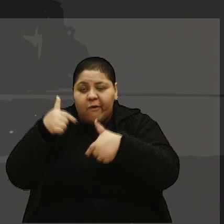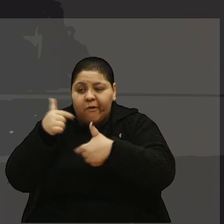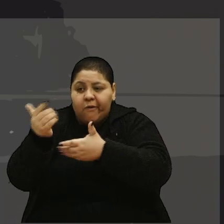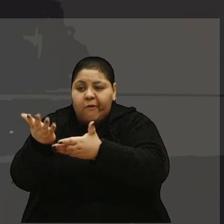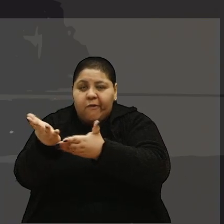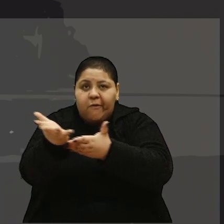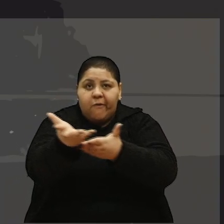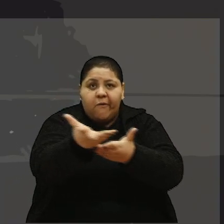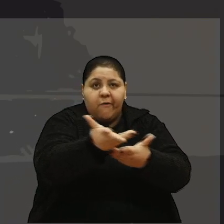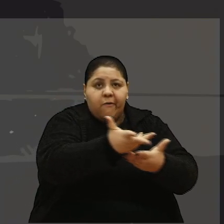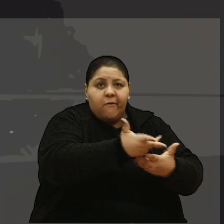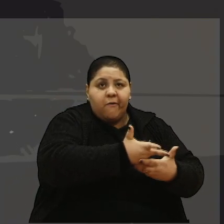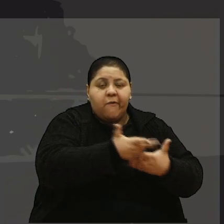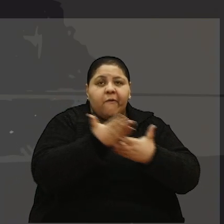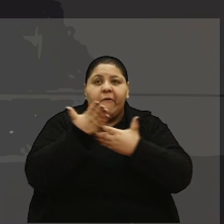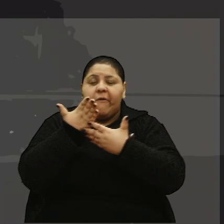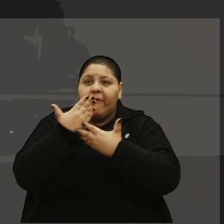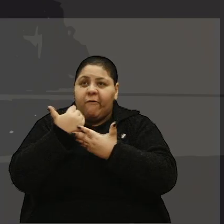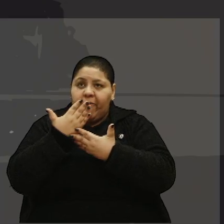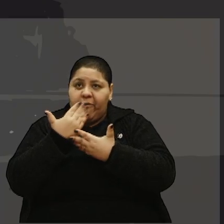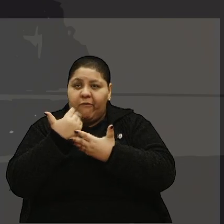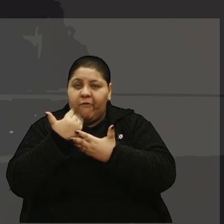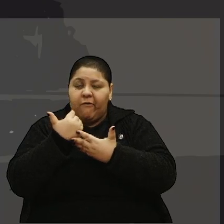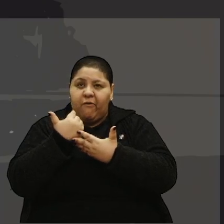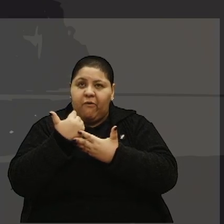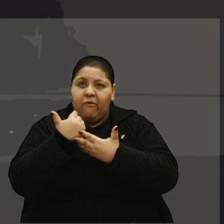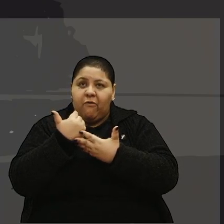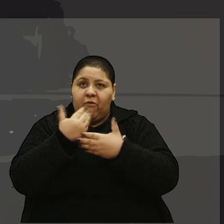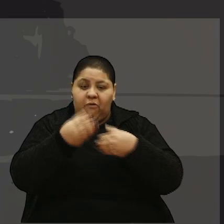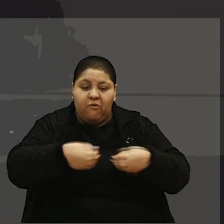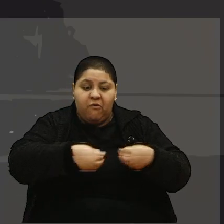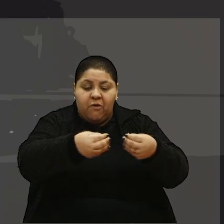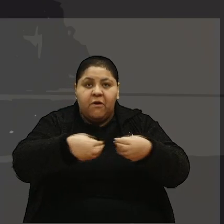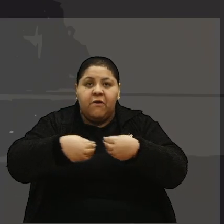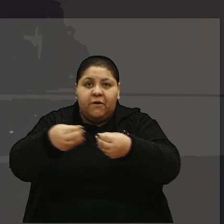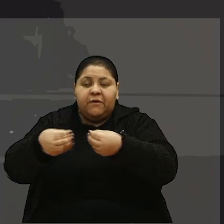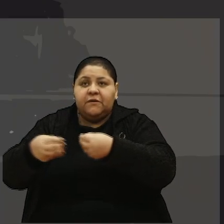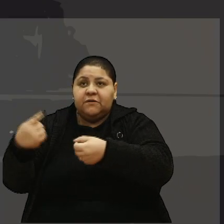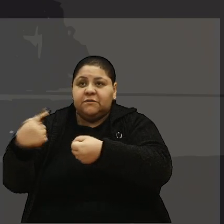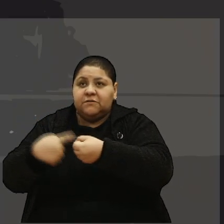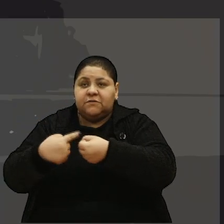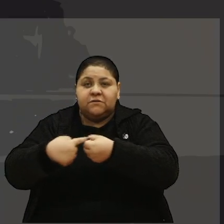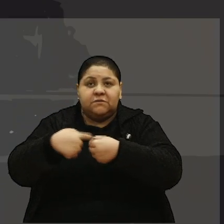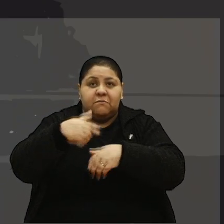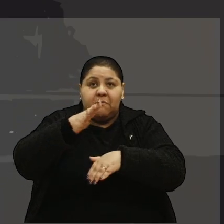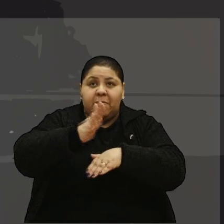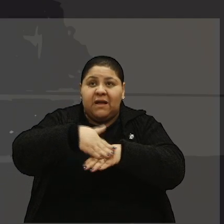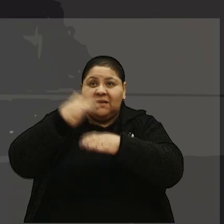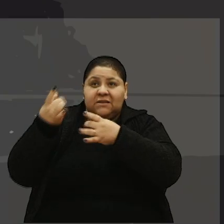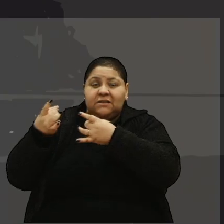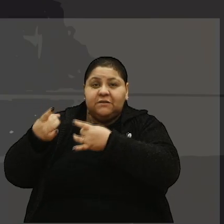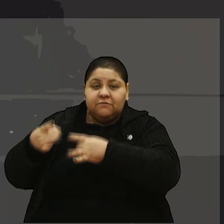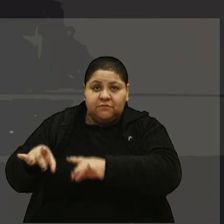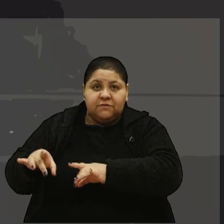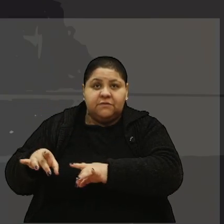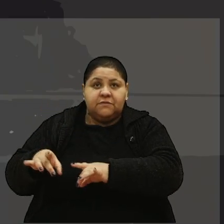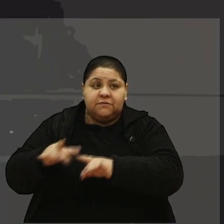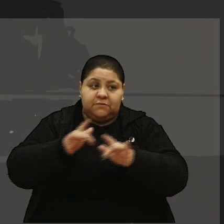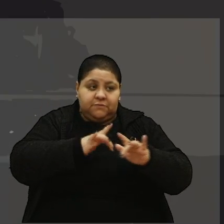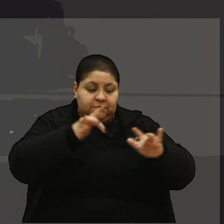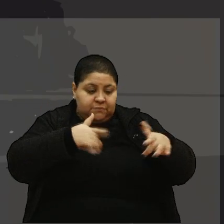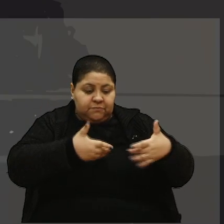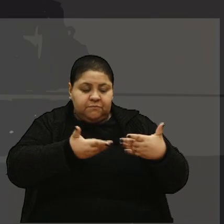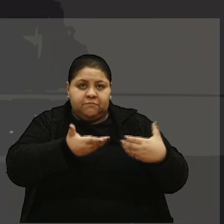dezenas de toneladas de alimentos para distribuir nas cidades mais afetadas. A sua